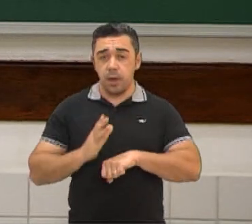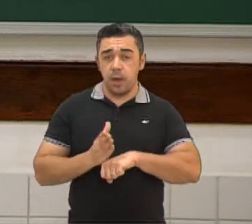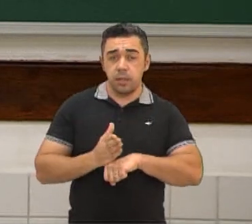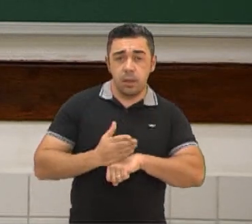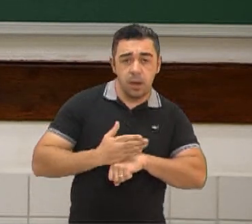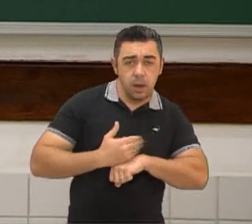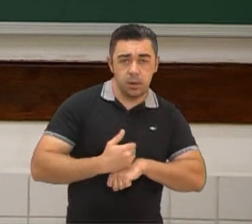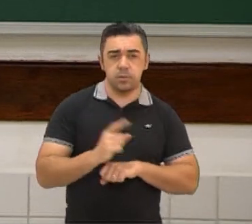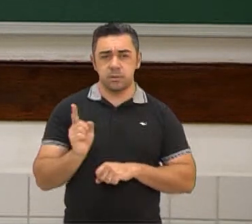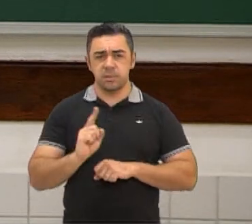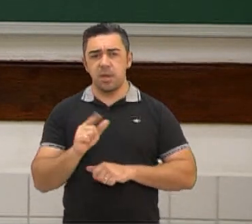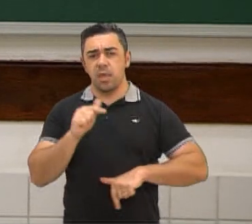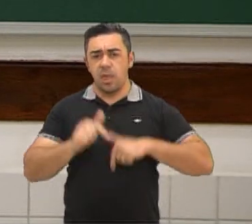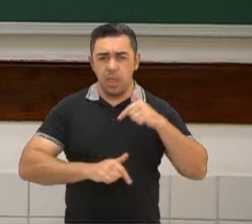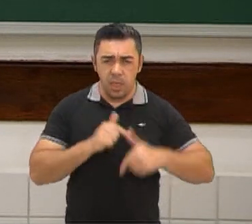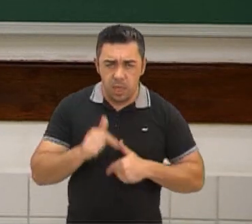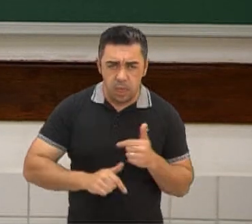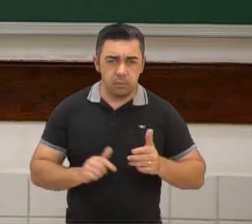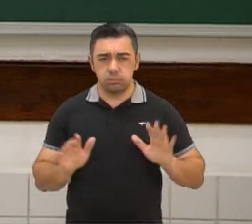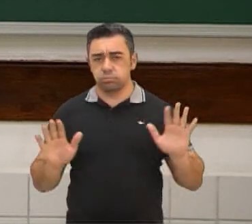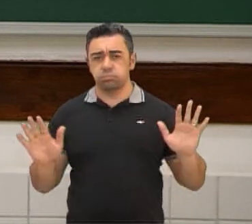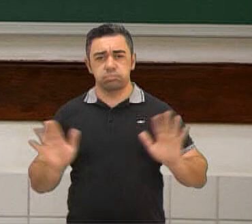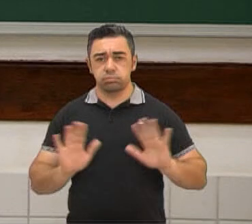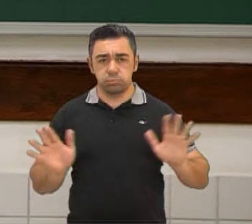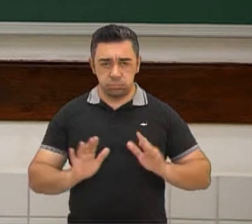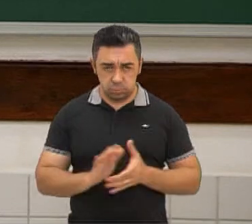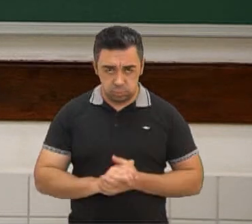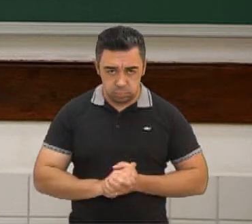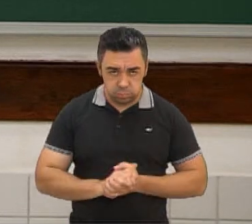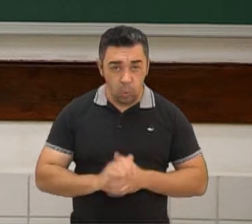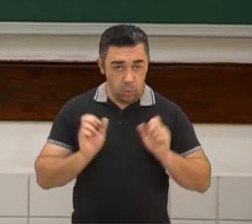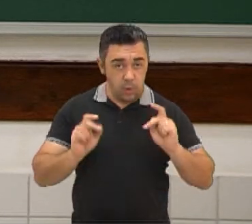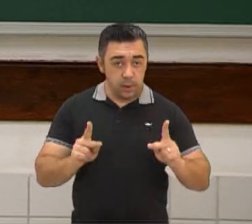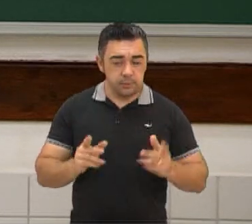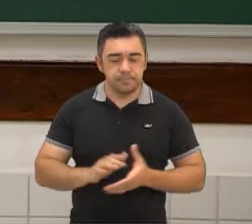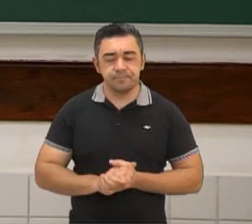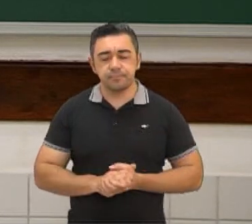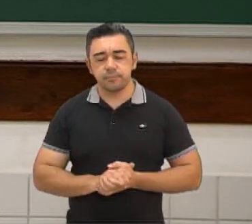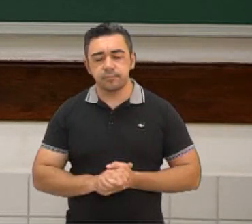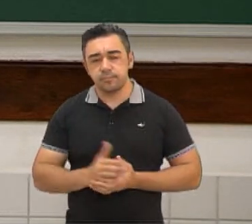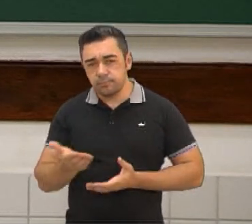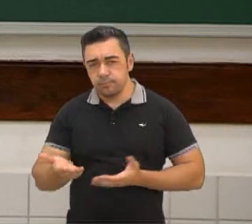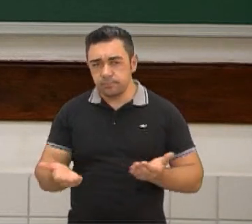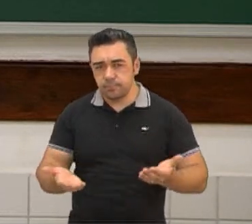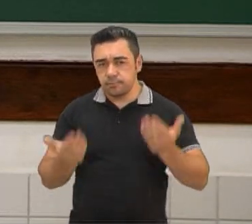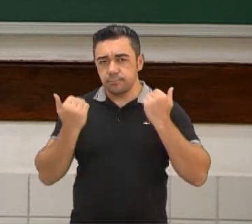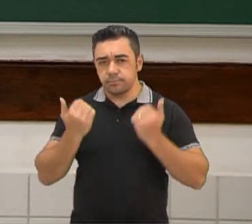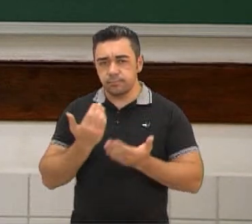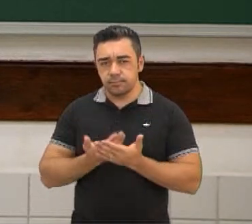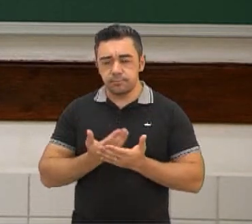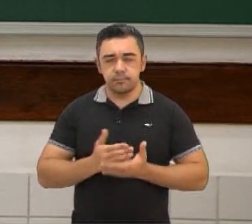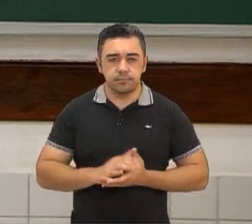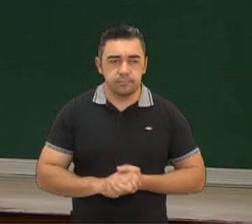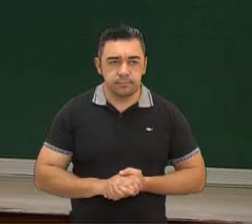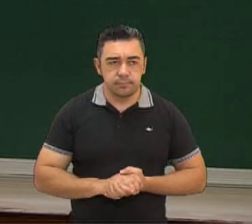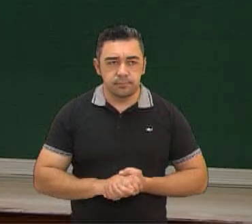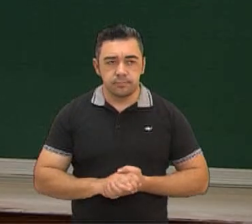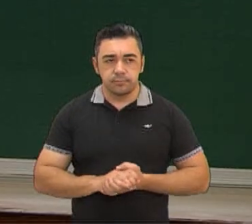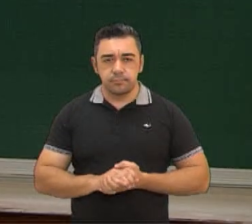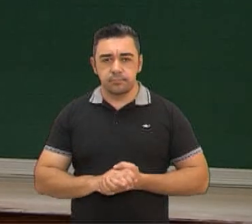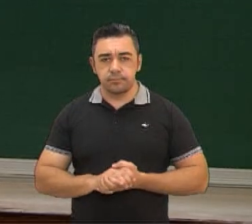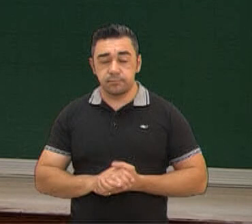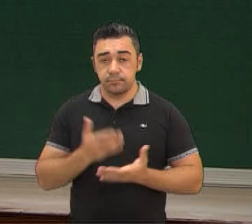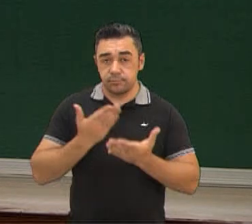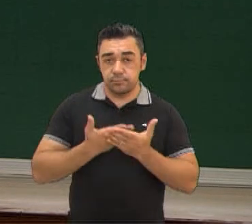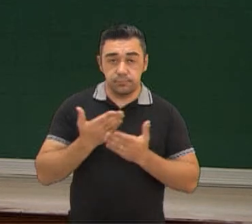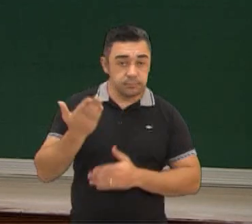acumulando um monte de trabalho para ficar fazendo depois, ok? Vamos para a nossa aula então?